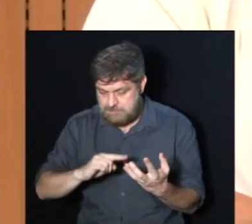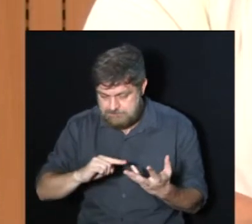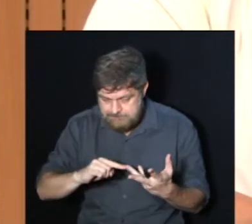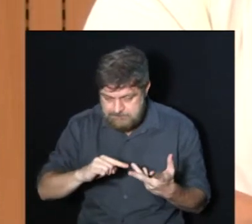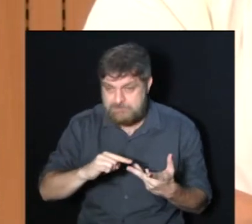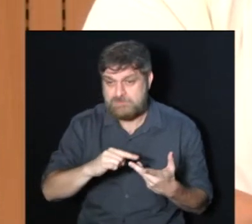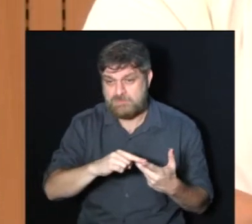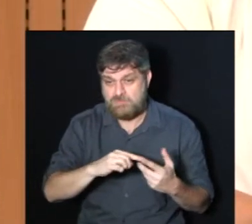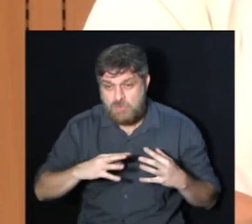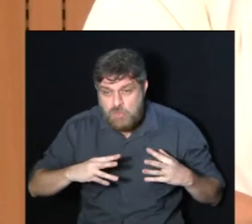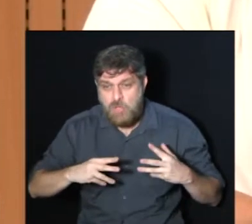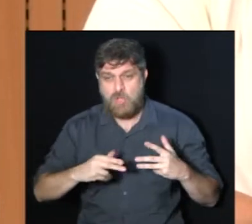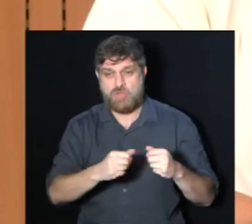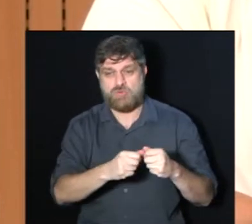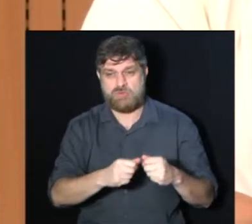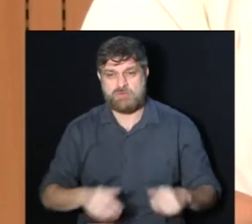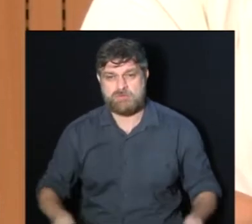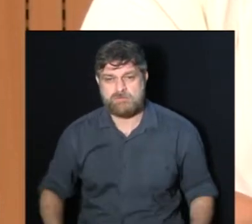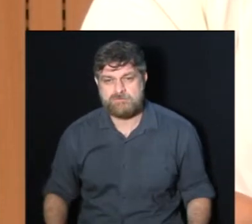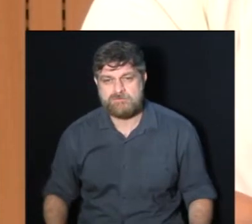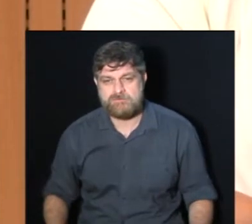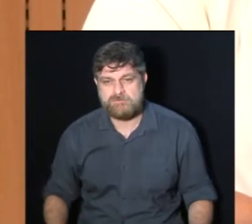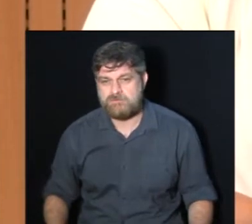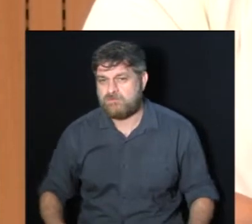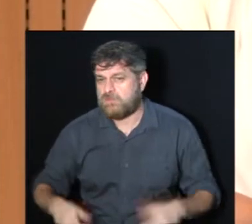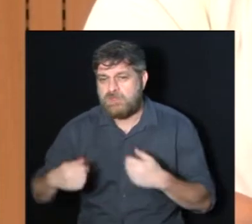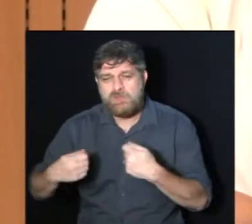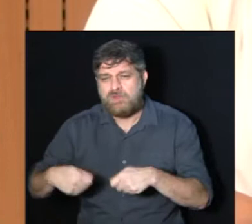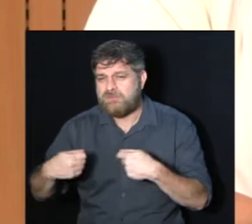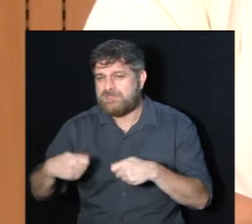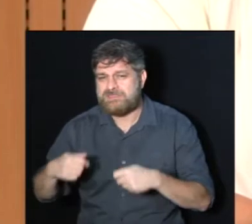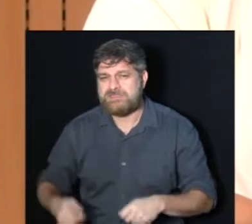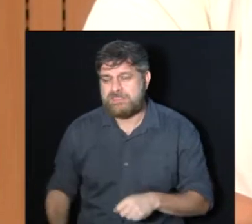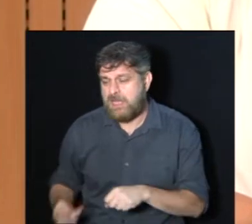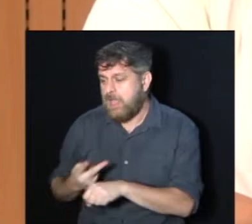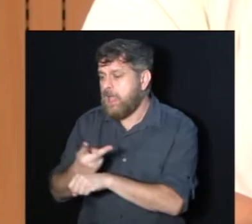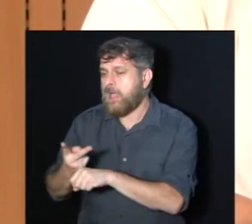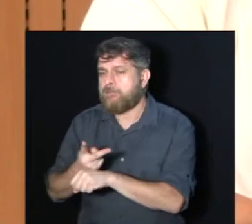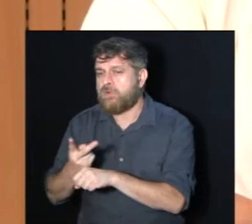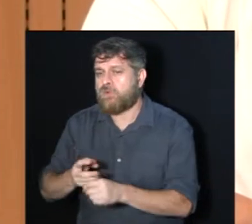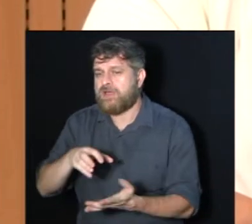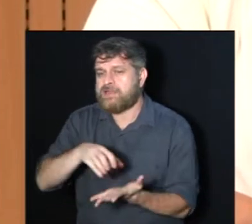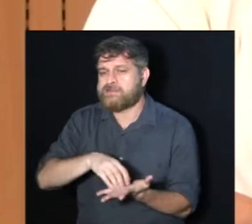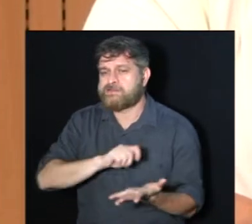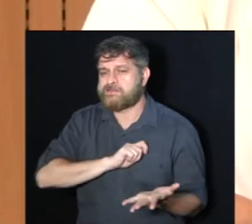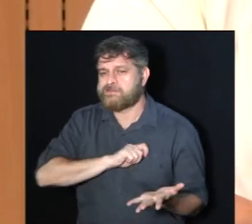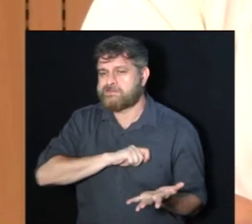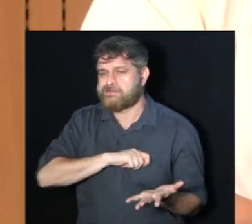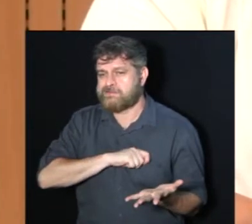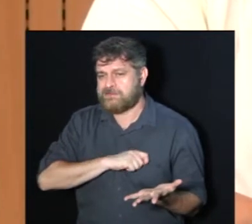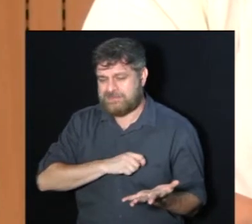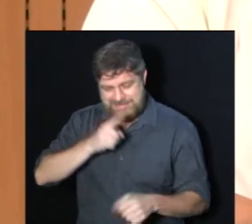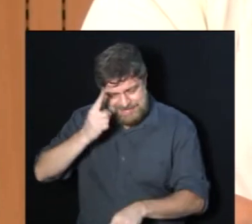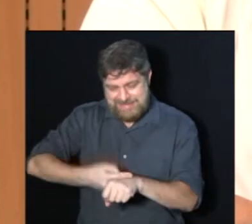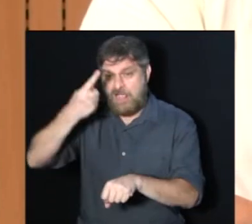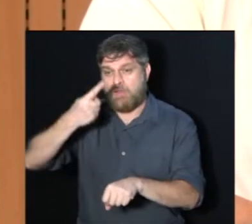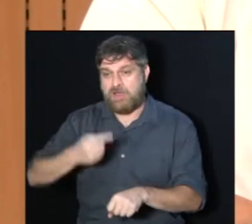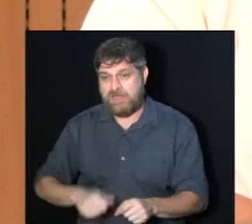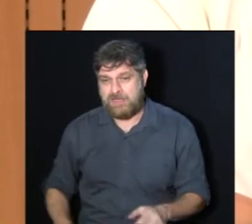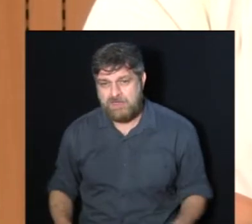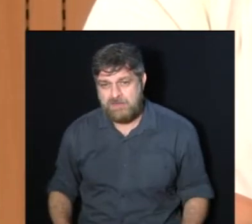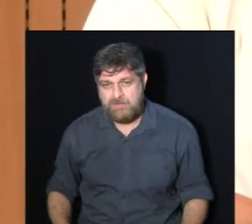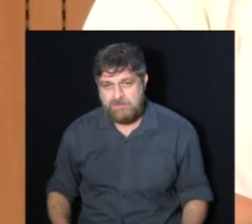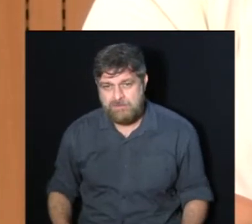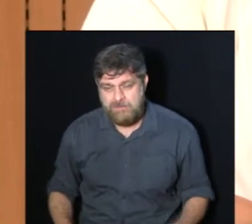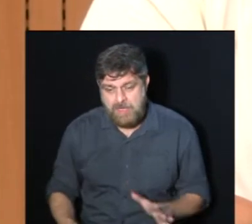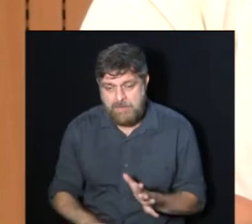E ela não tem necessidade de ir procurar uma delegacia imediatamente, né? Ela faz